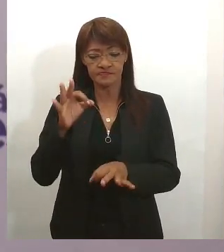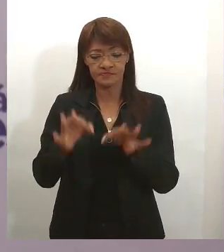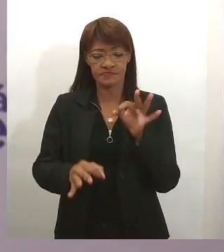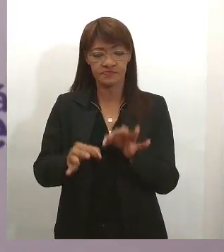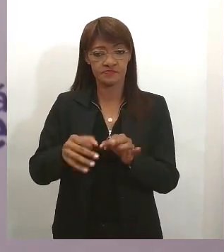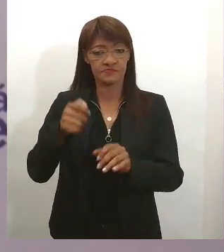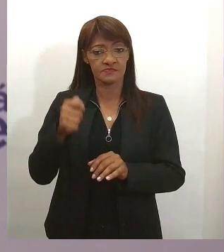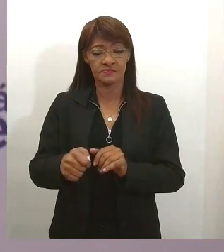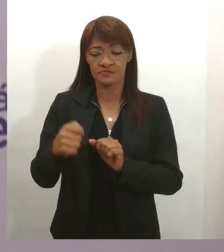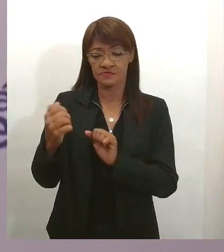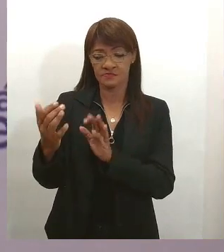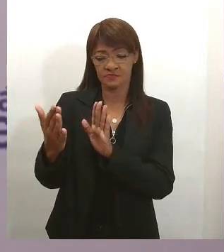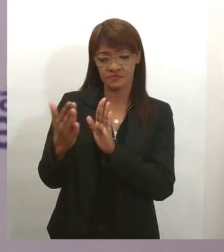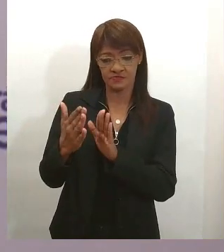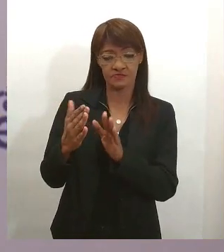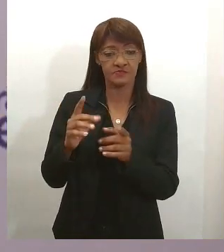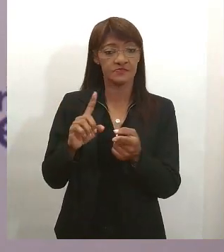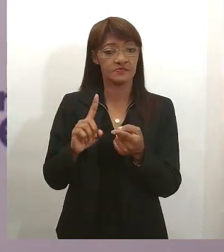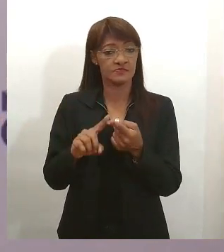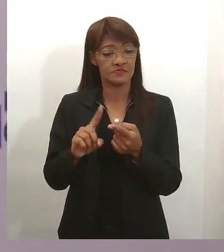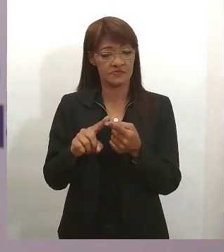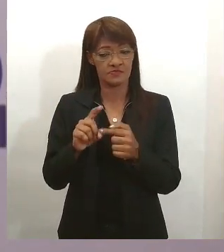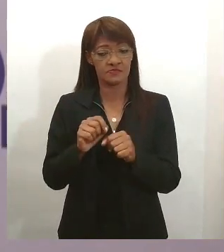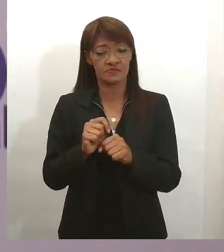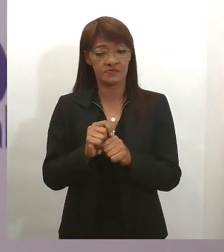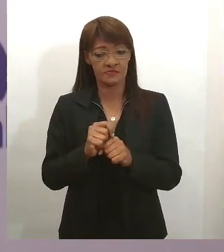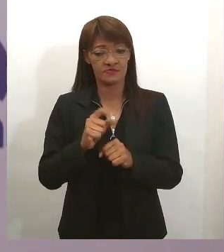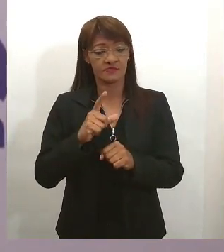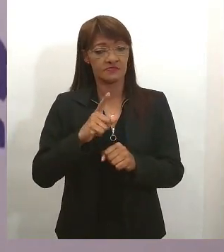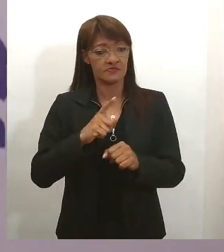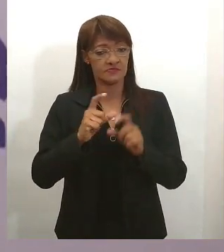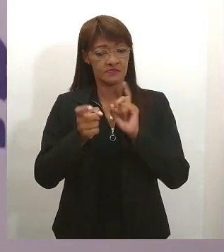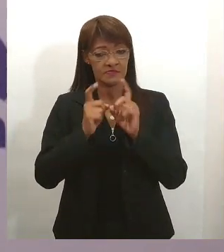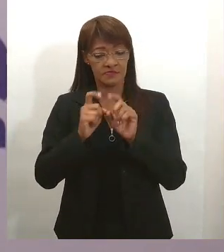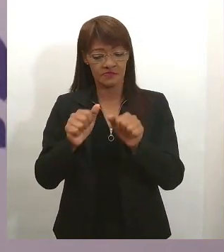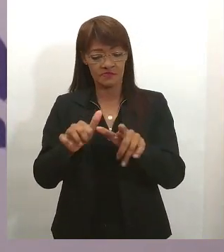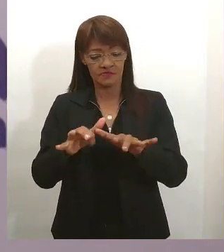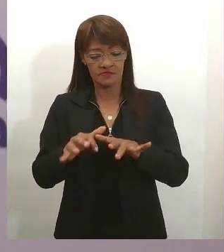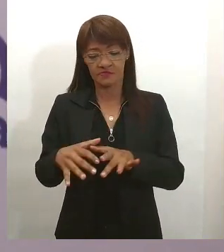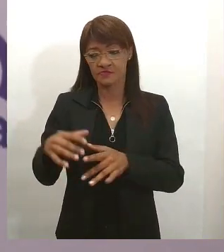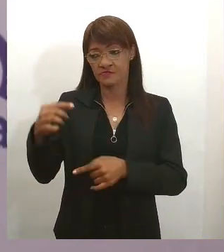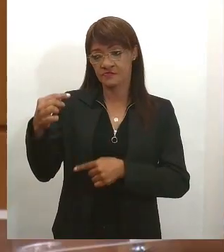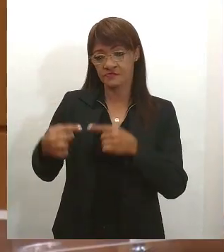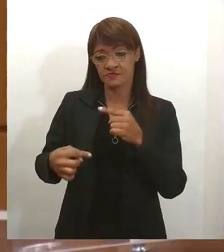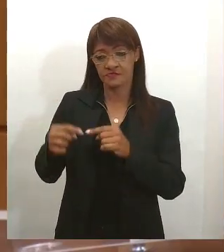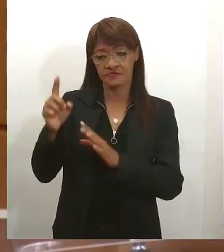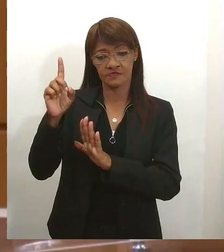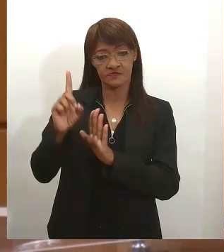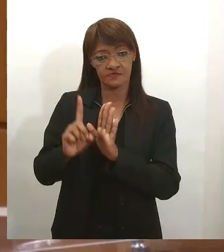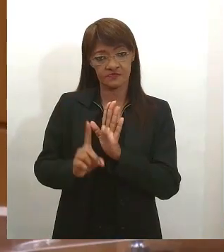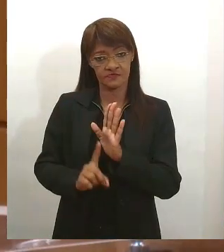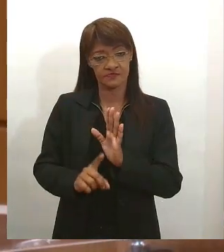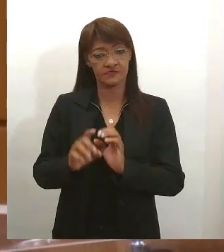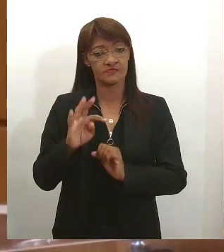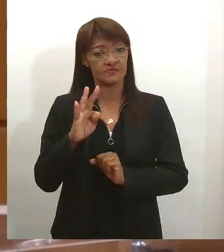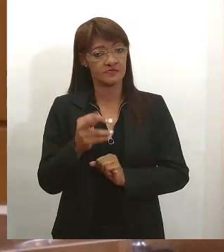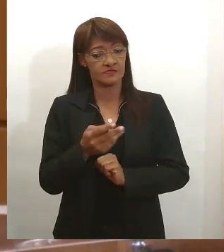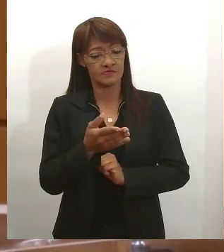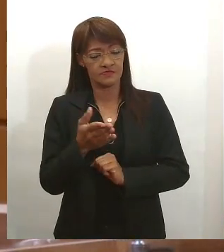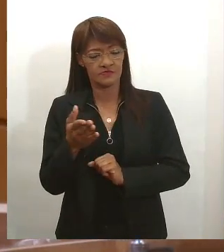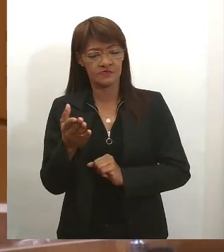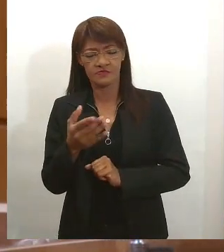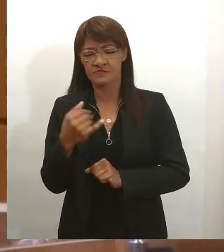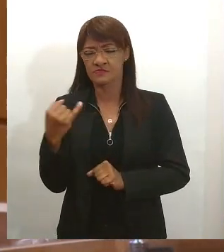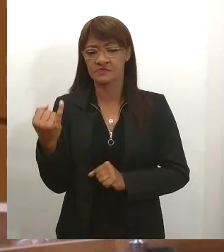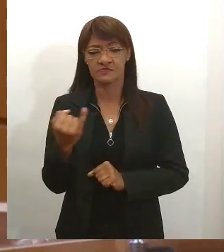acontecer, né, uma audiência para discutir os direitos, né, dessa categoria que é tão importante. Já o deputado estadual Geórgio